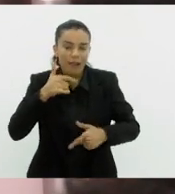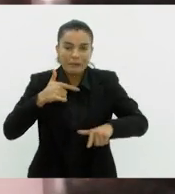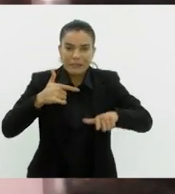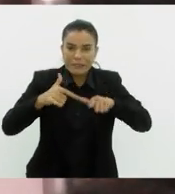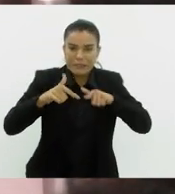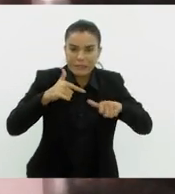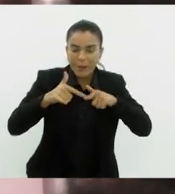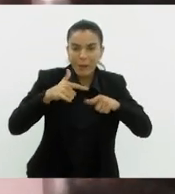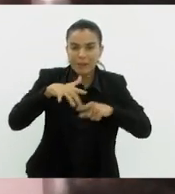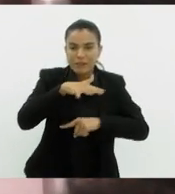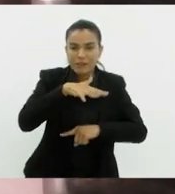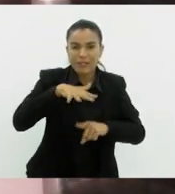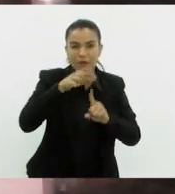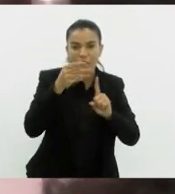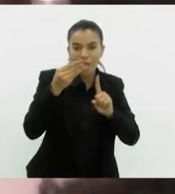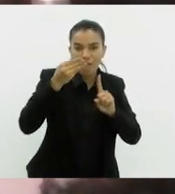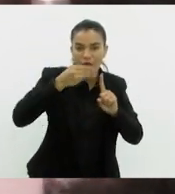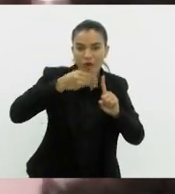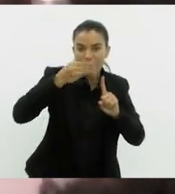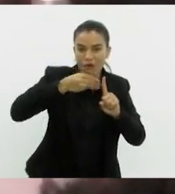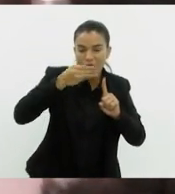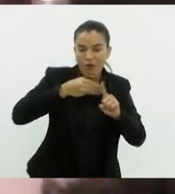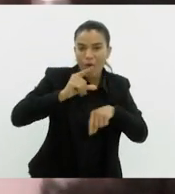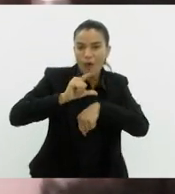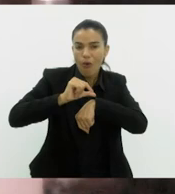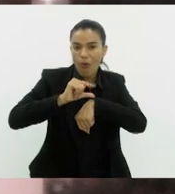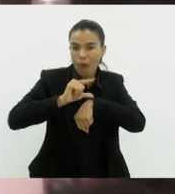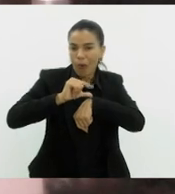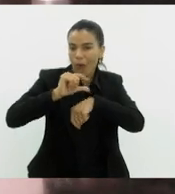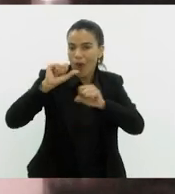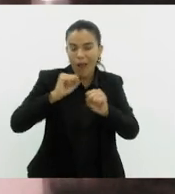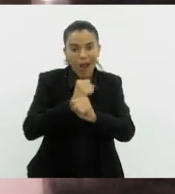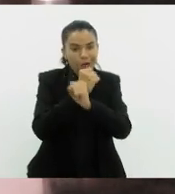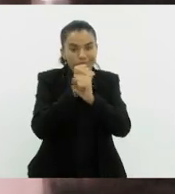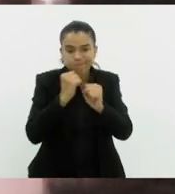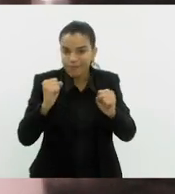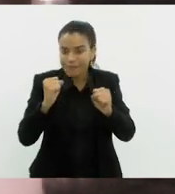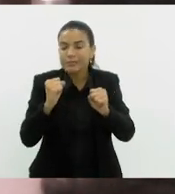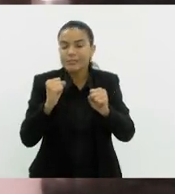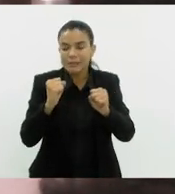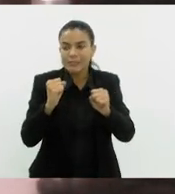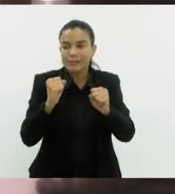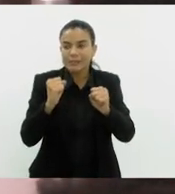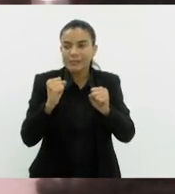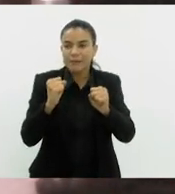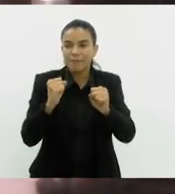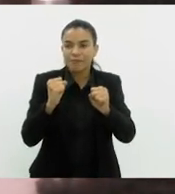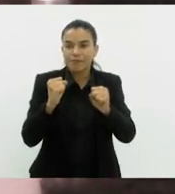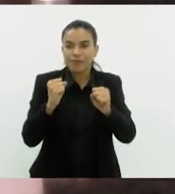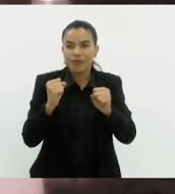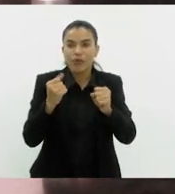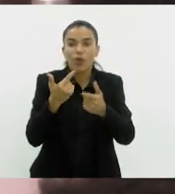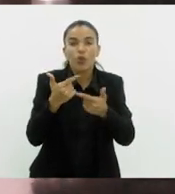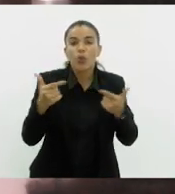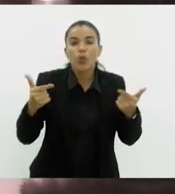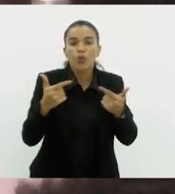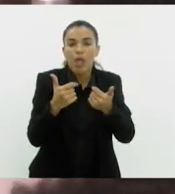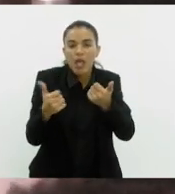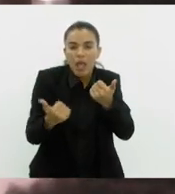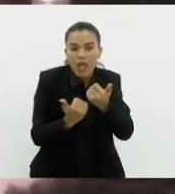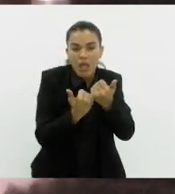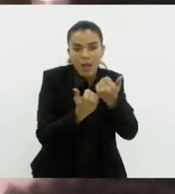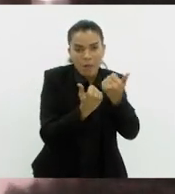mais precarizados ainda, com horários absurdos, e que não têm nenhuma rede de apoio